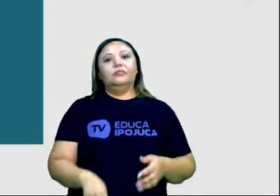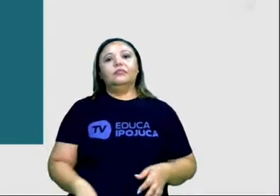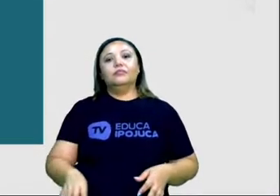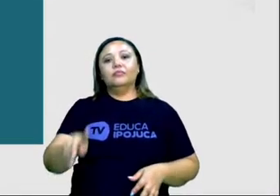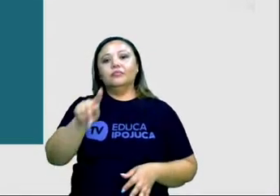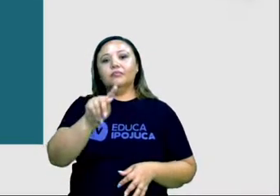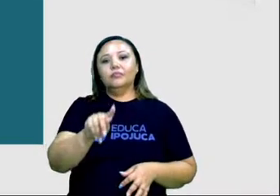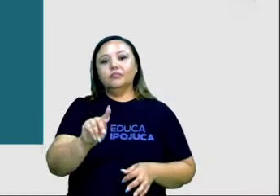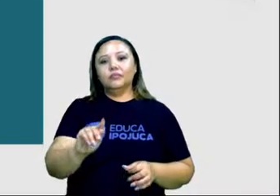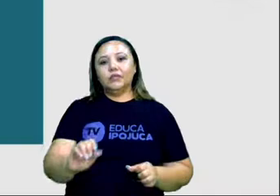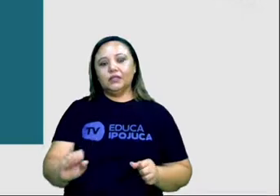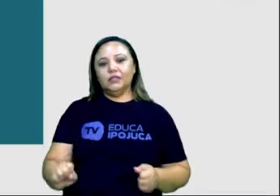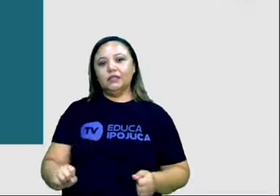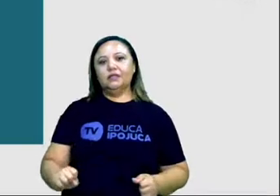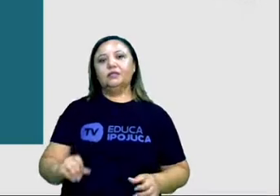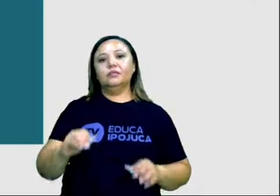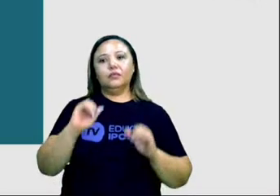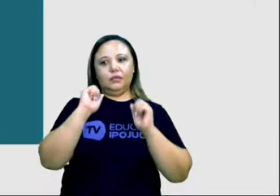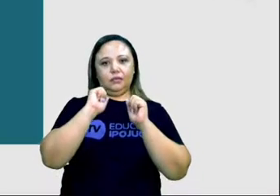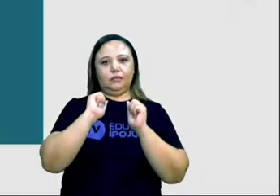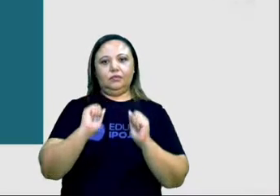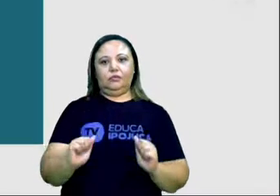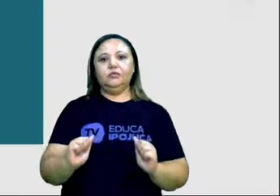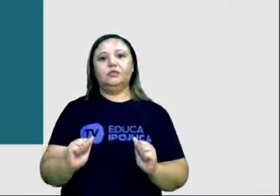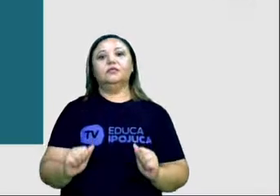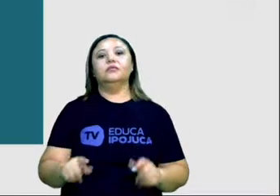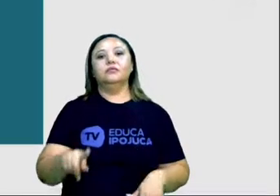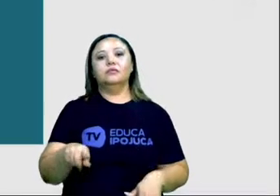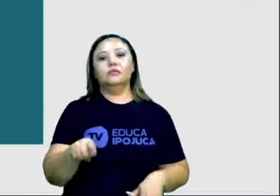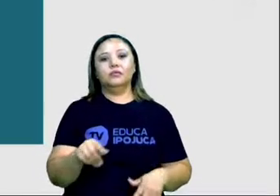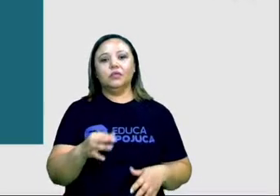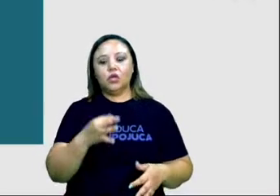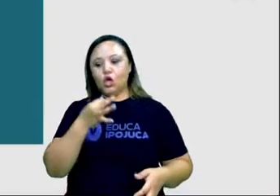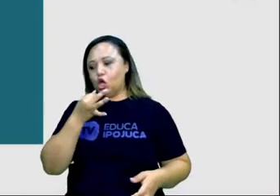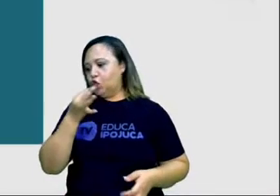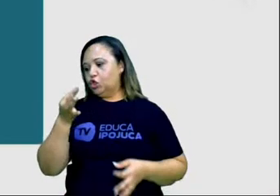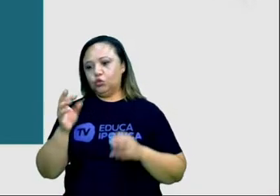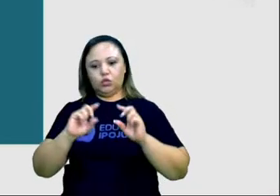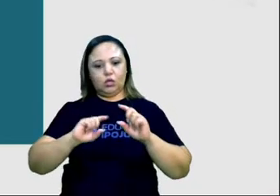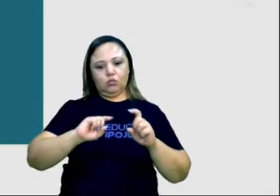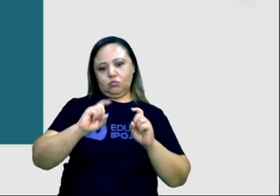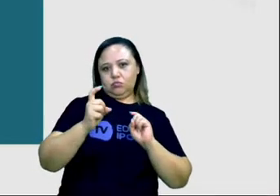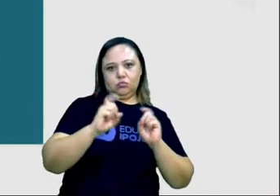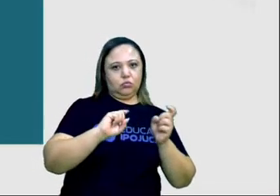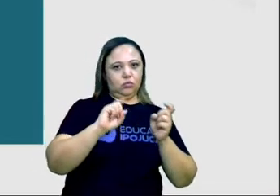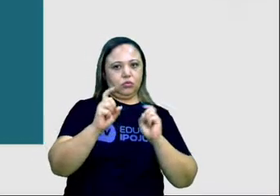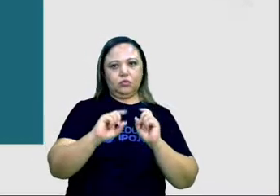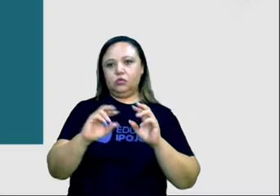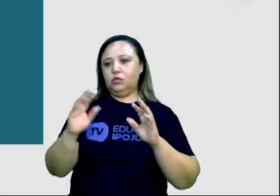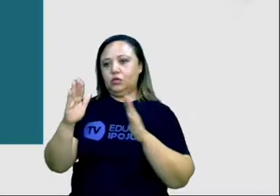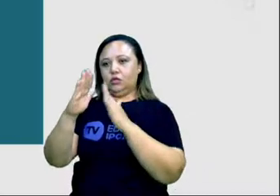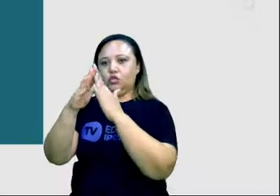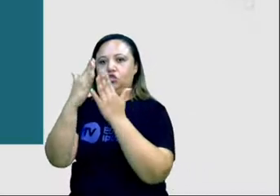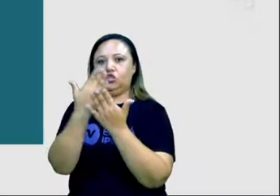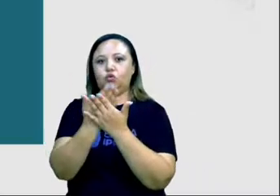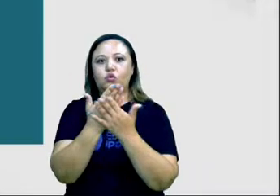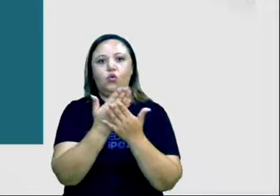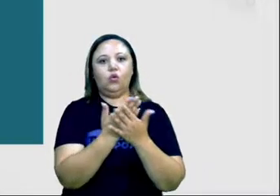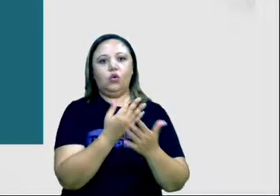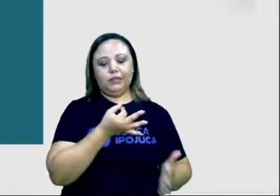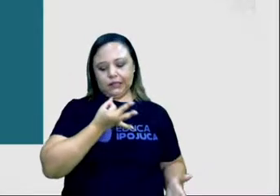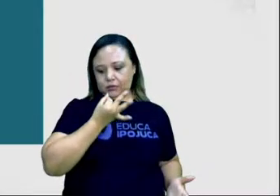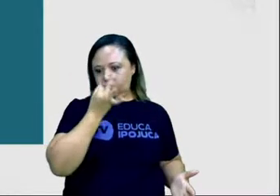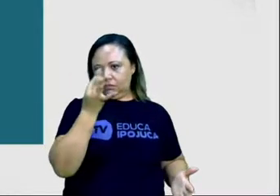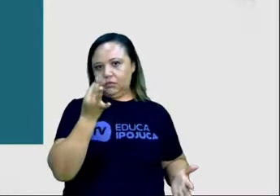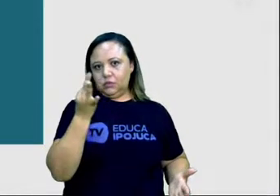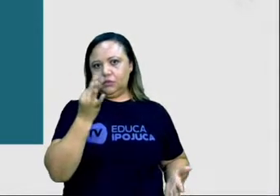Posicionar-se de forma consistente e sustentada em uma discussão, reuniões colegiadas de escola e outras situações em